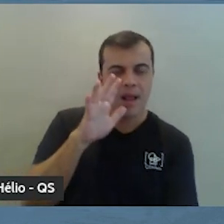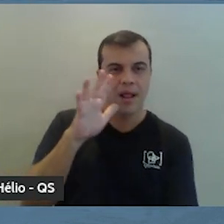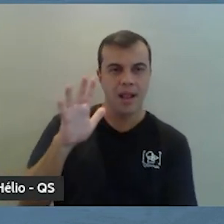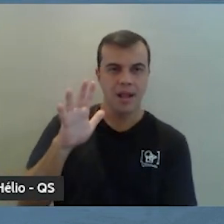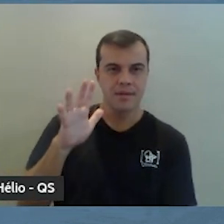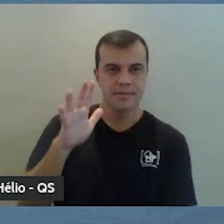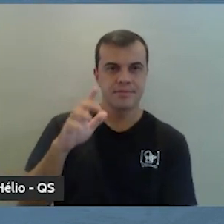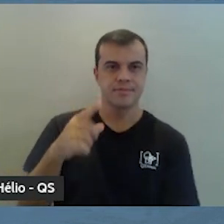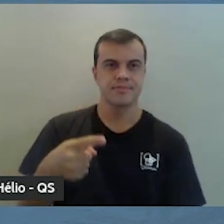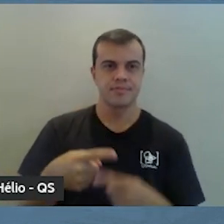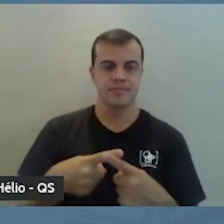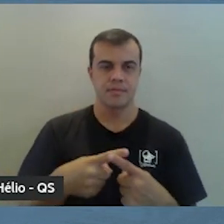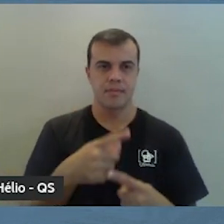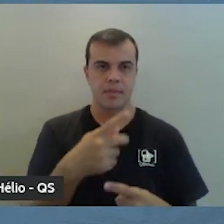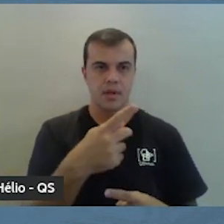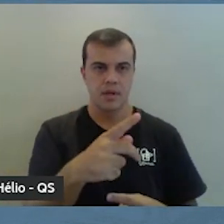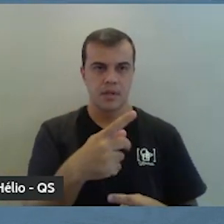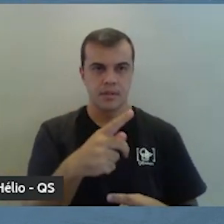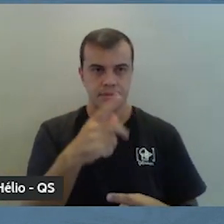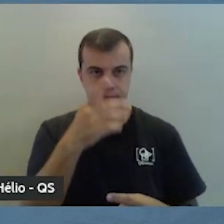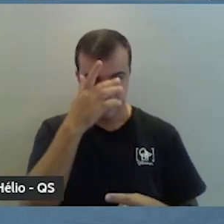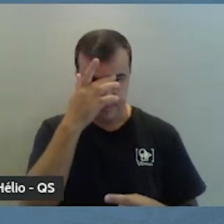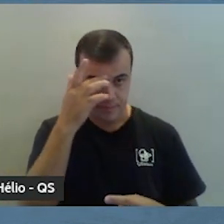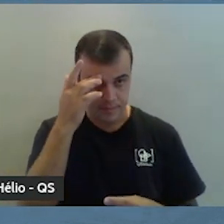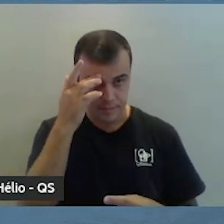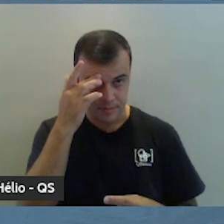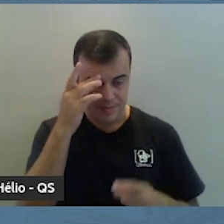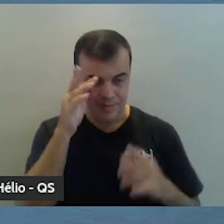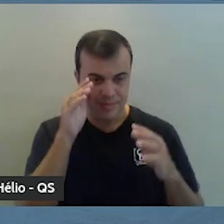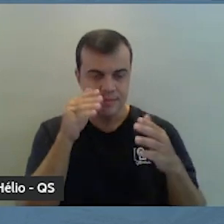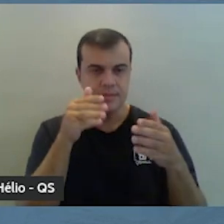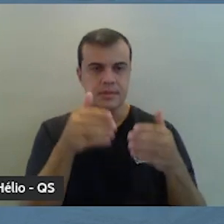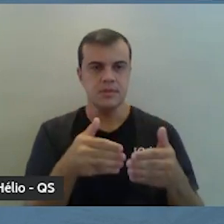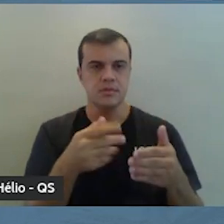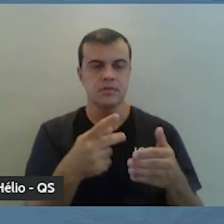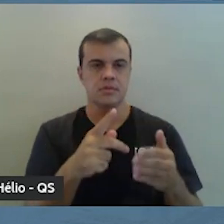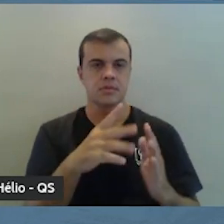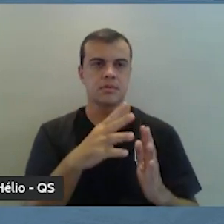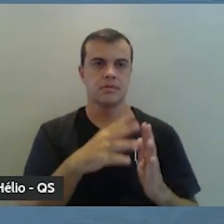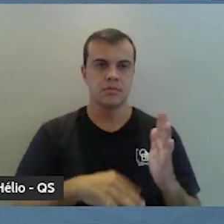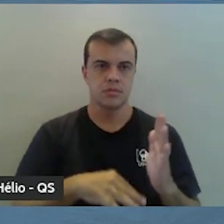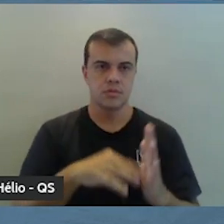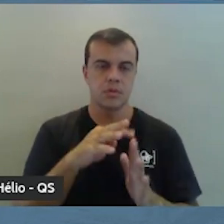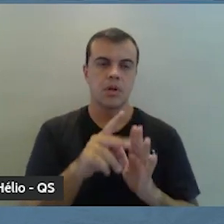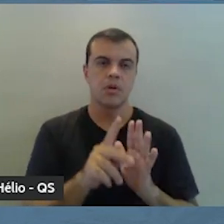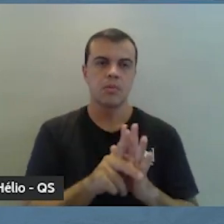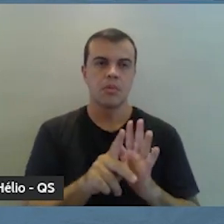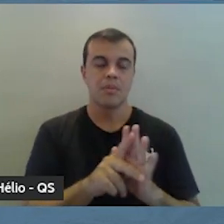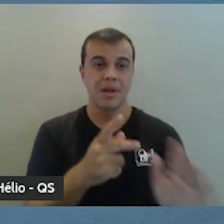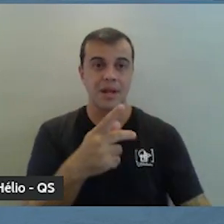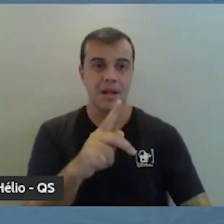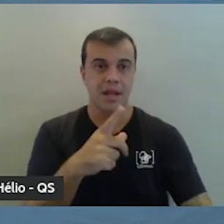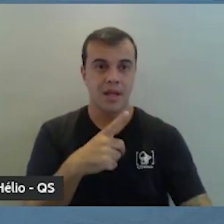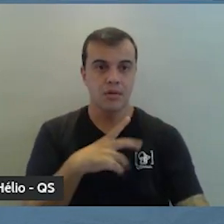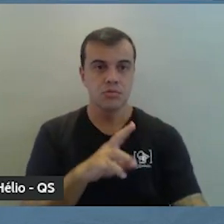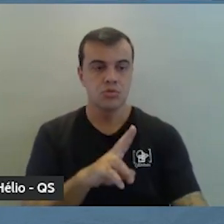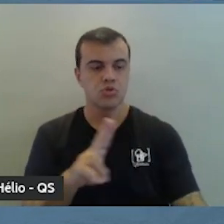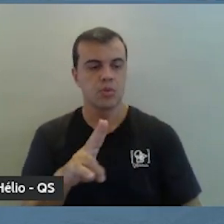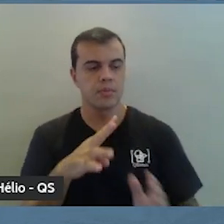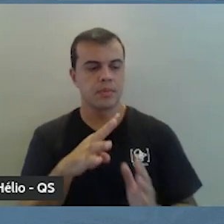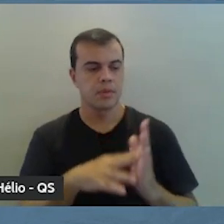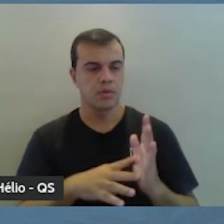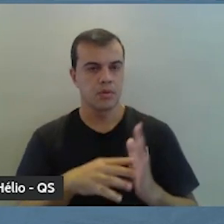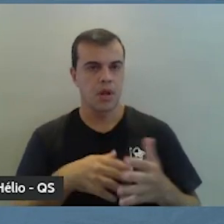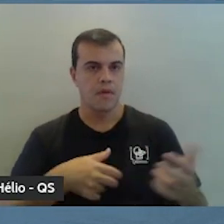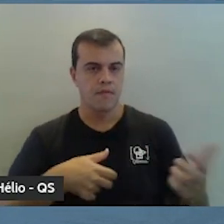luzida, porque ele é o personagem central dessa pintura. Ele é, inclusive, o nome da pintura, que é o